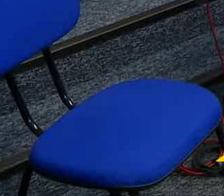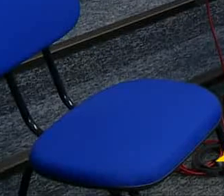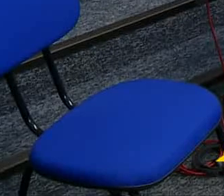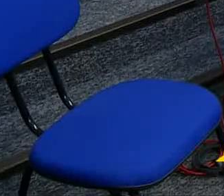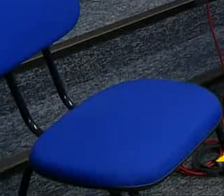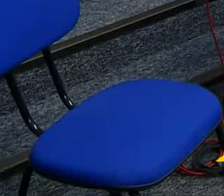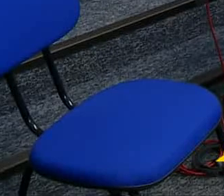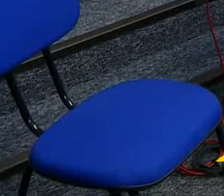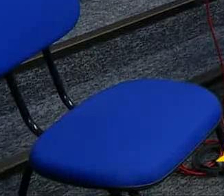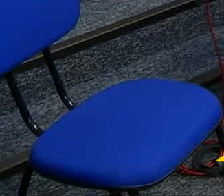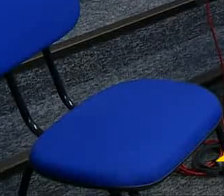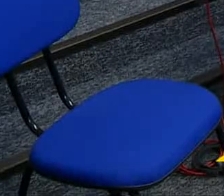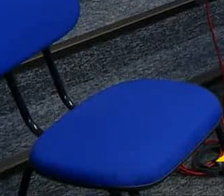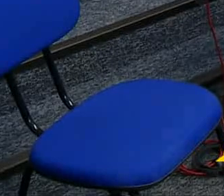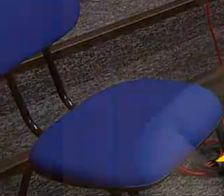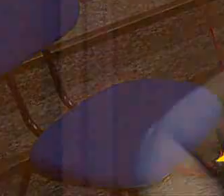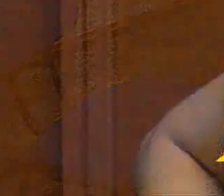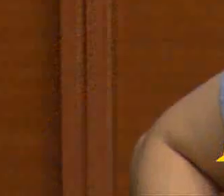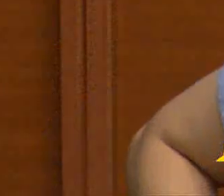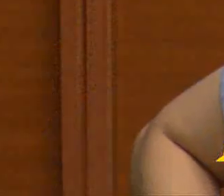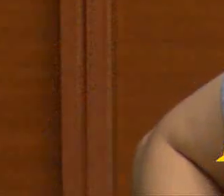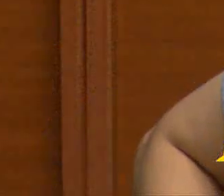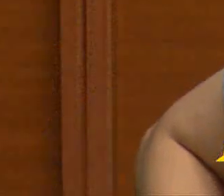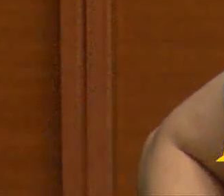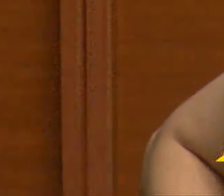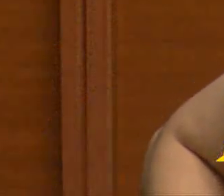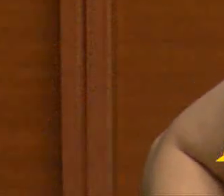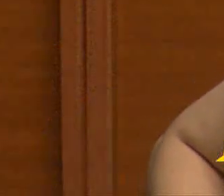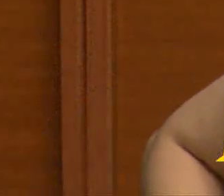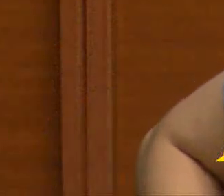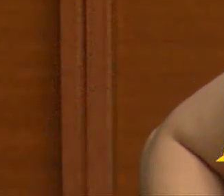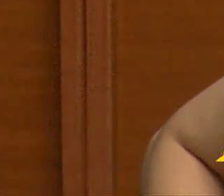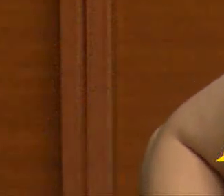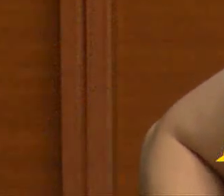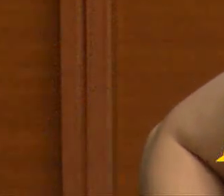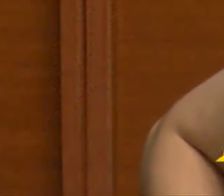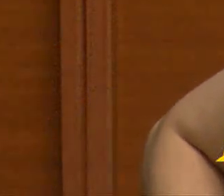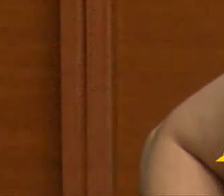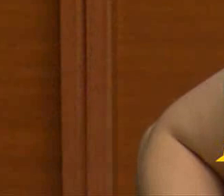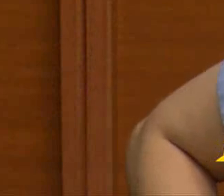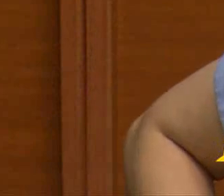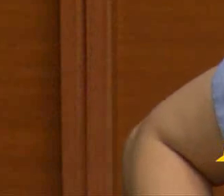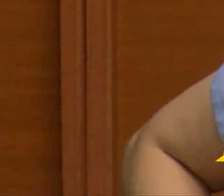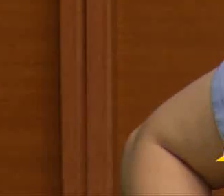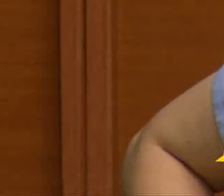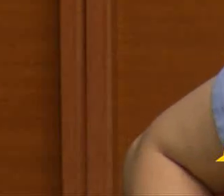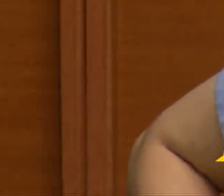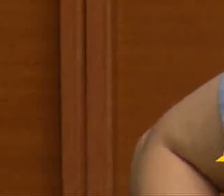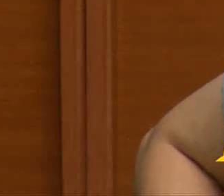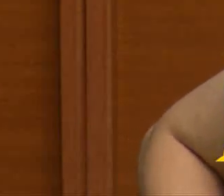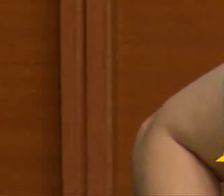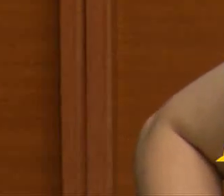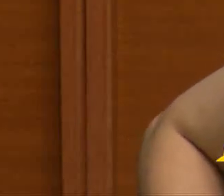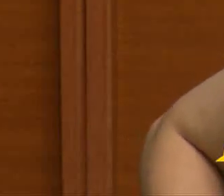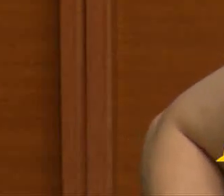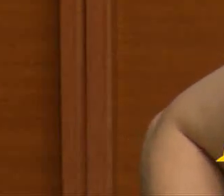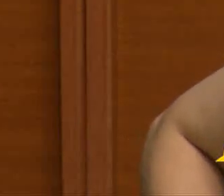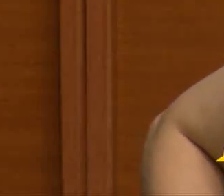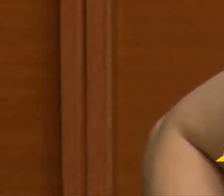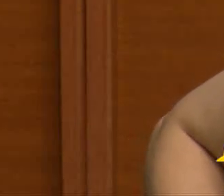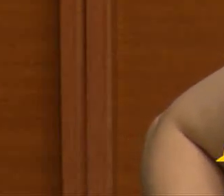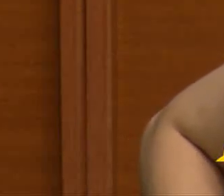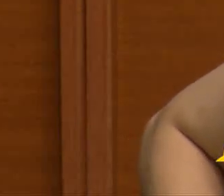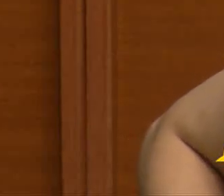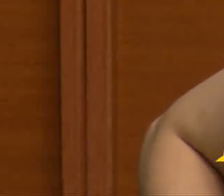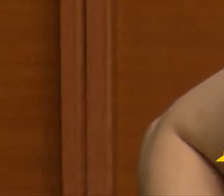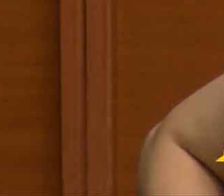de preguiça. Se toda arte se inspirasse em seus traços, então qualquer esboço viraria